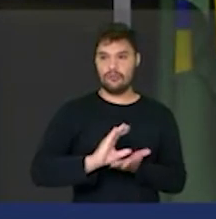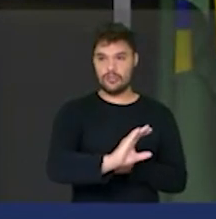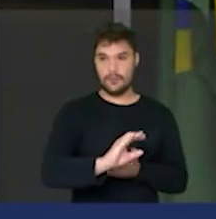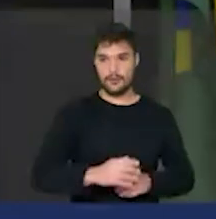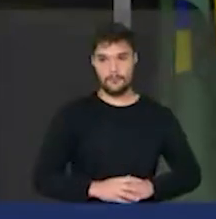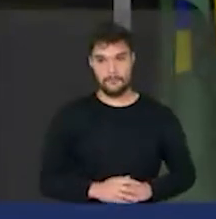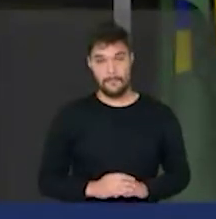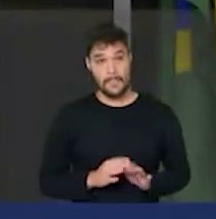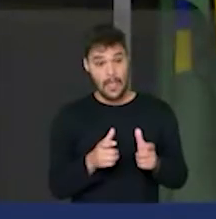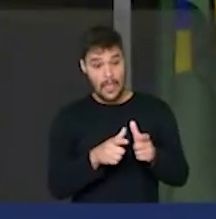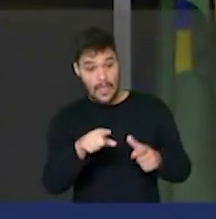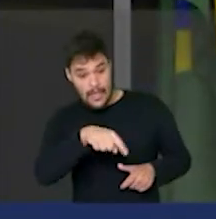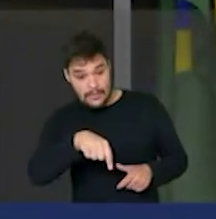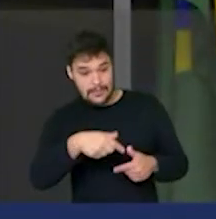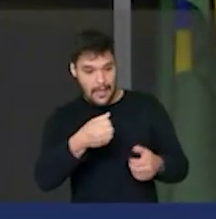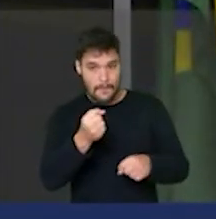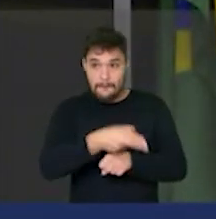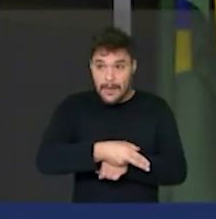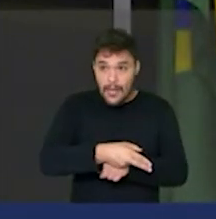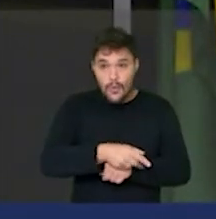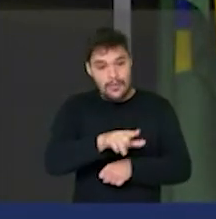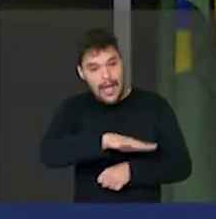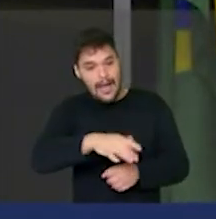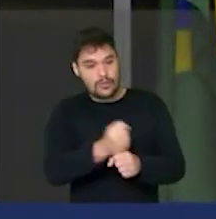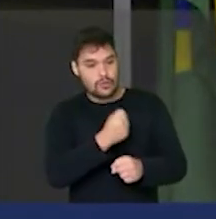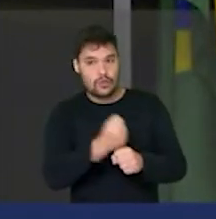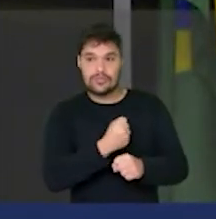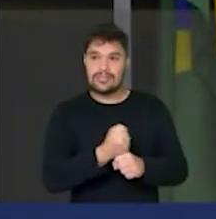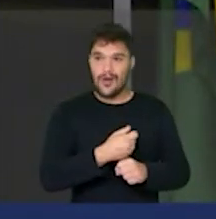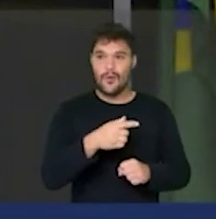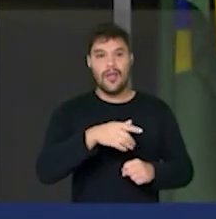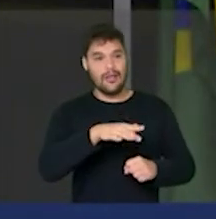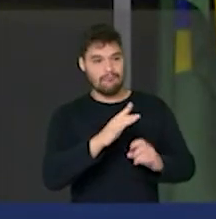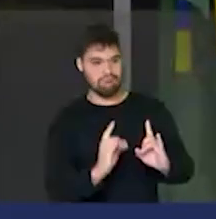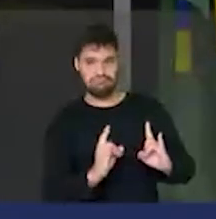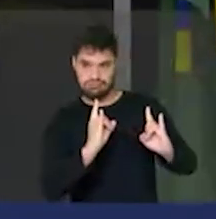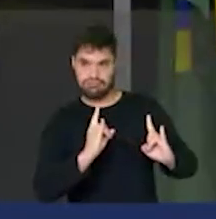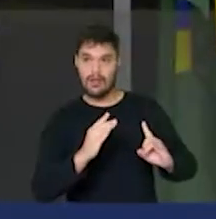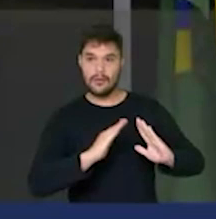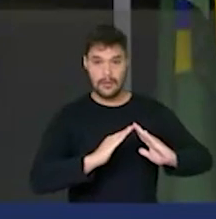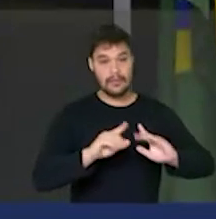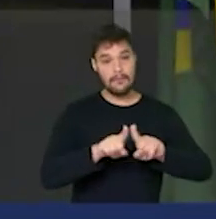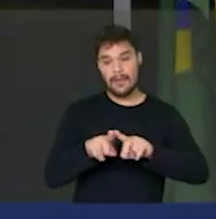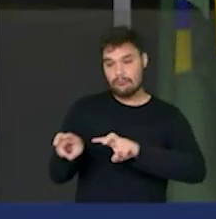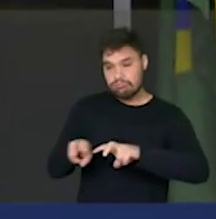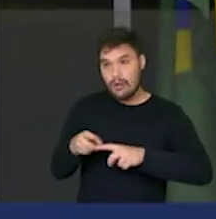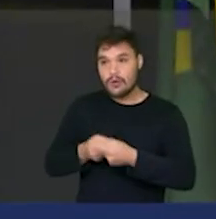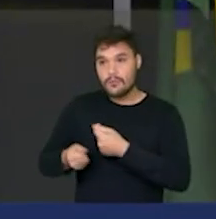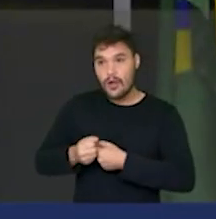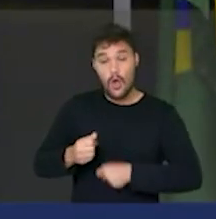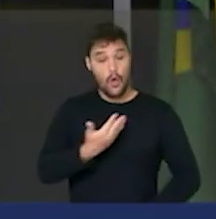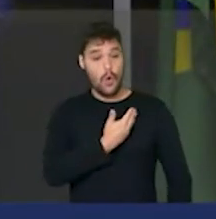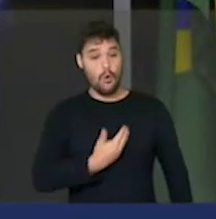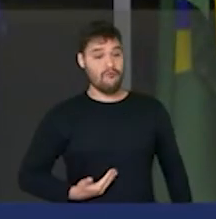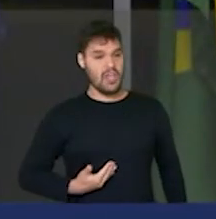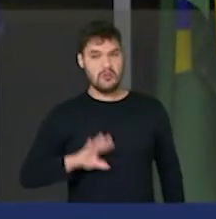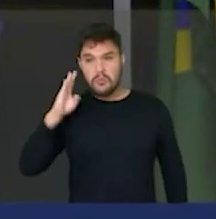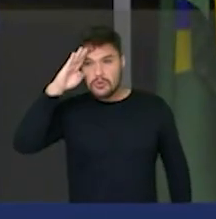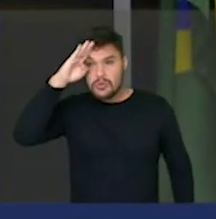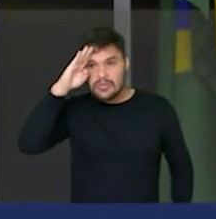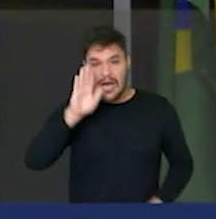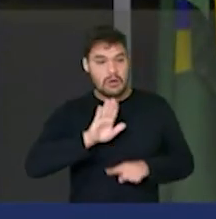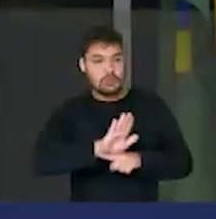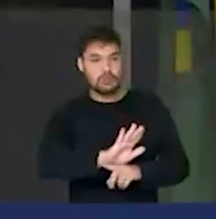A maior parte desses empregos na construção civil e no agronegócio. Governo Bolsonaro não fez absolutamente nada para que esse